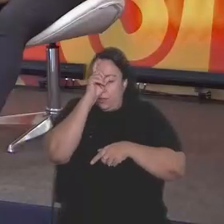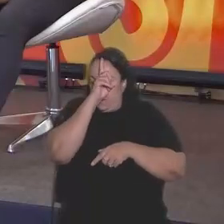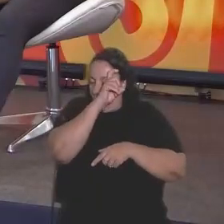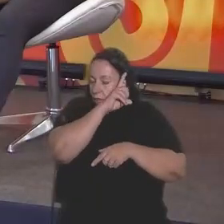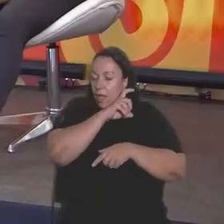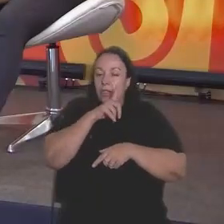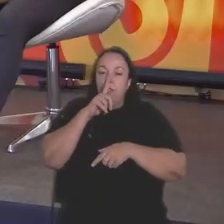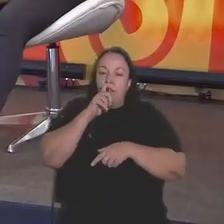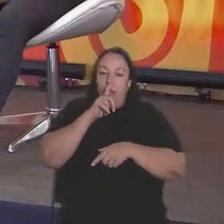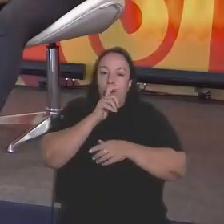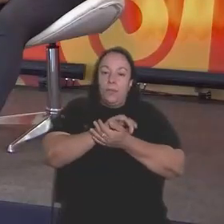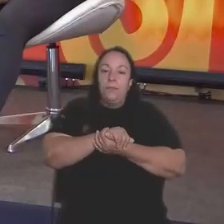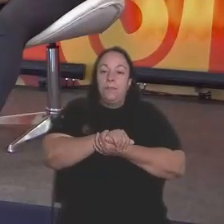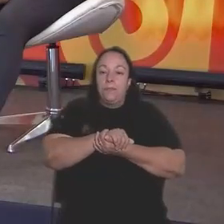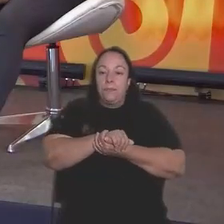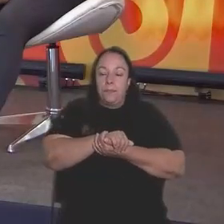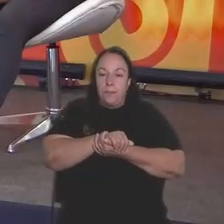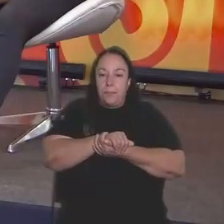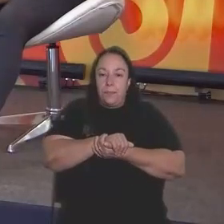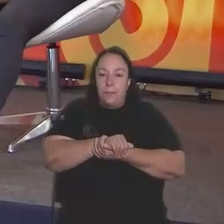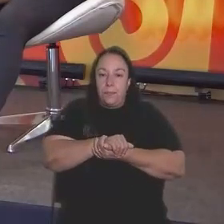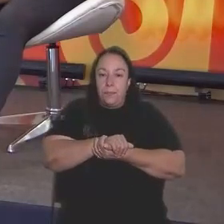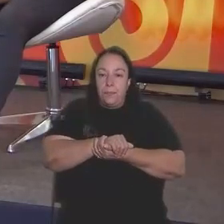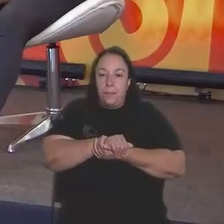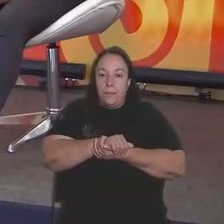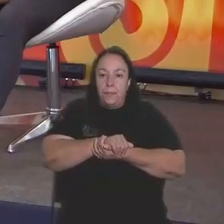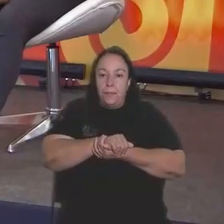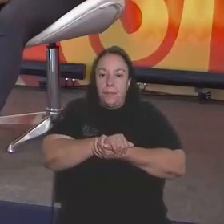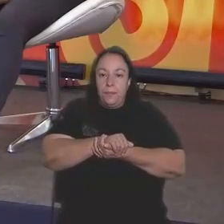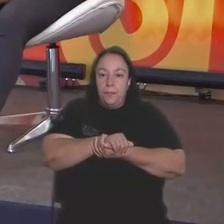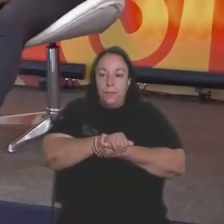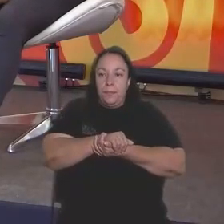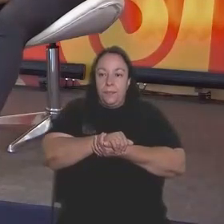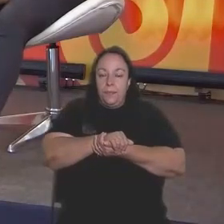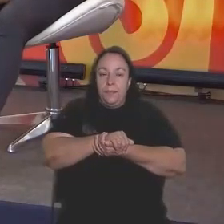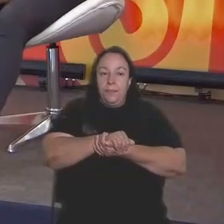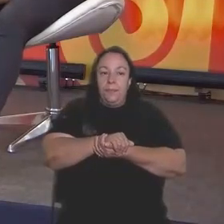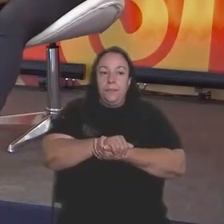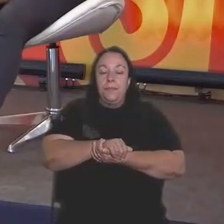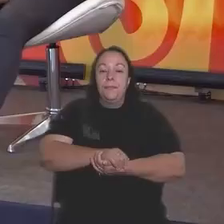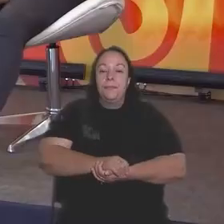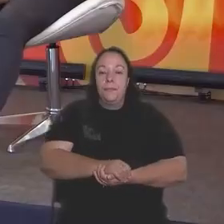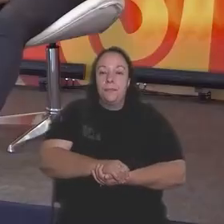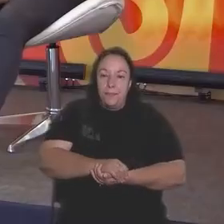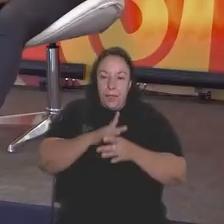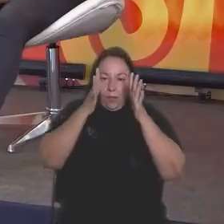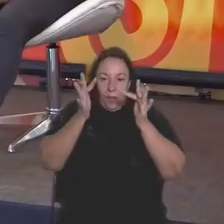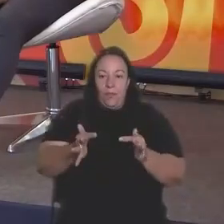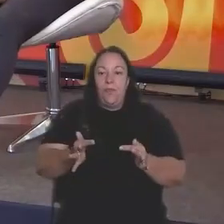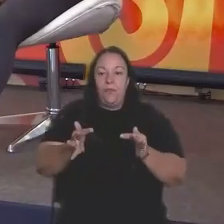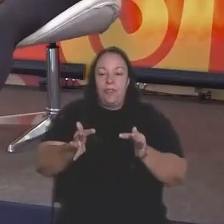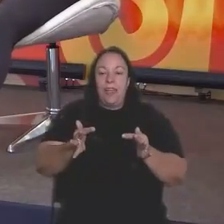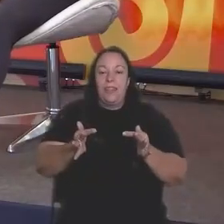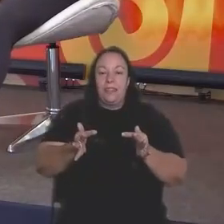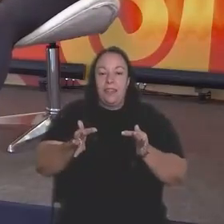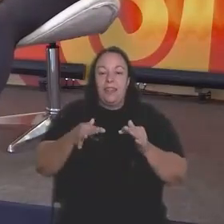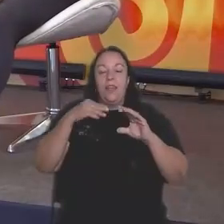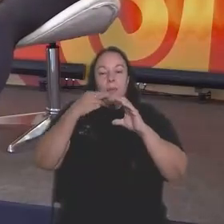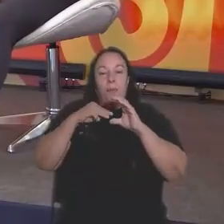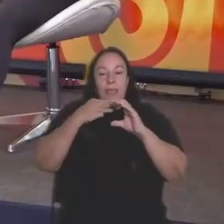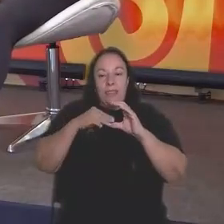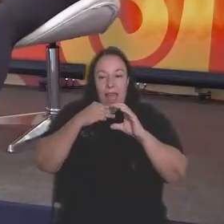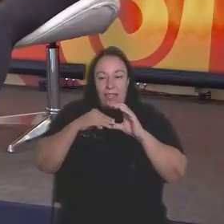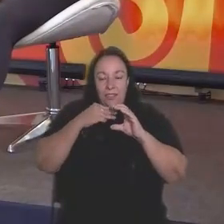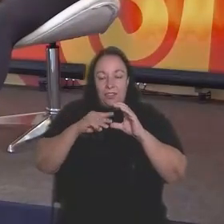Isso é uma preocupação muito importante, Dalva. Mais alguém? Então, já vou encerrando por aqui. Eu queria que vocês deixassem